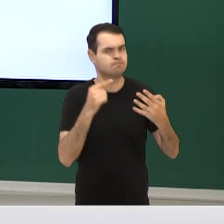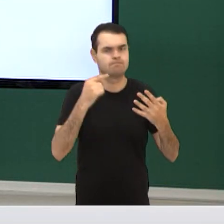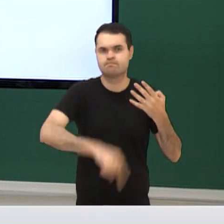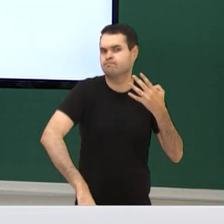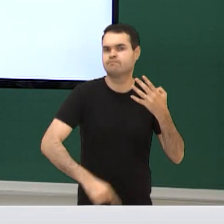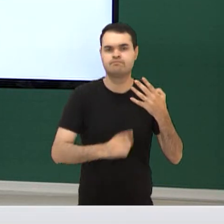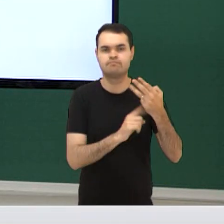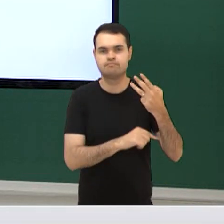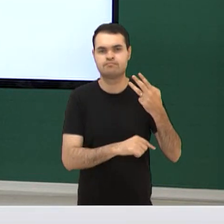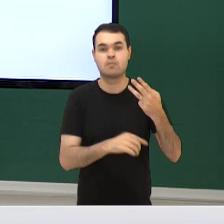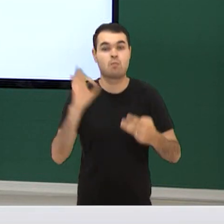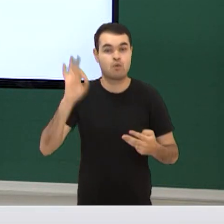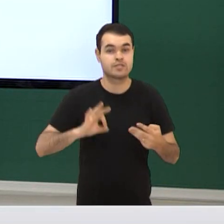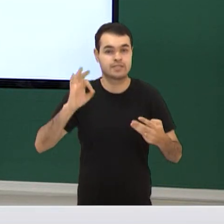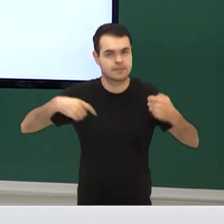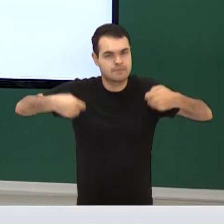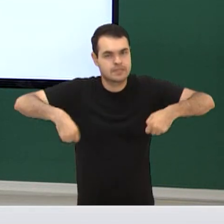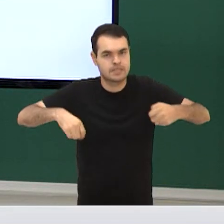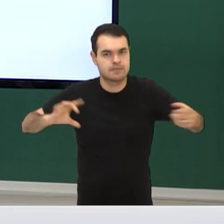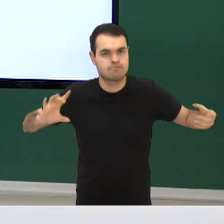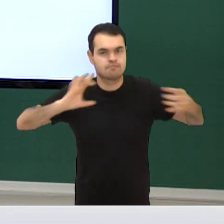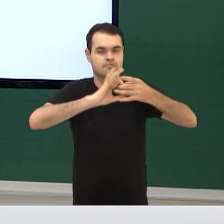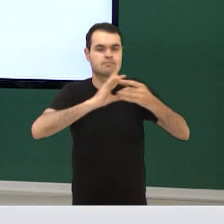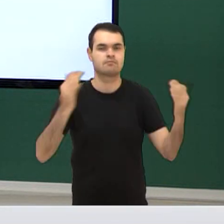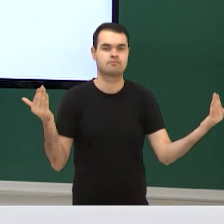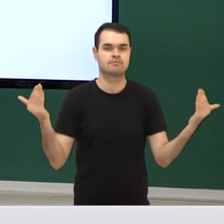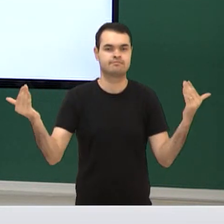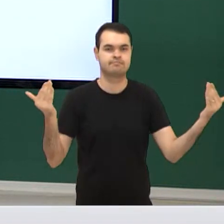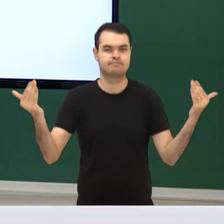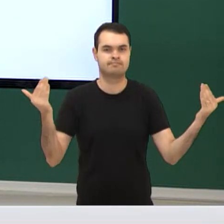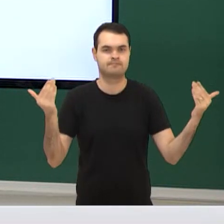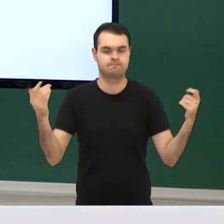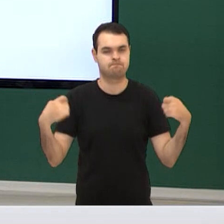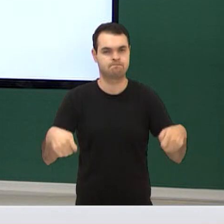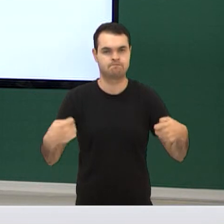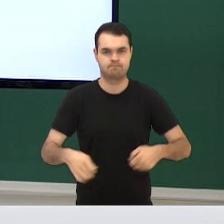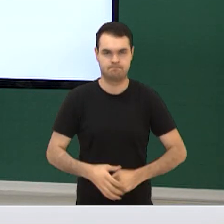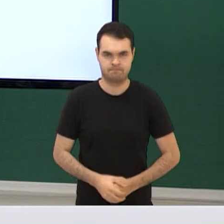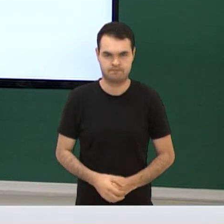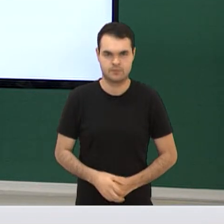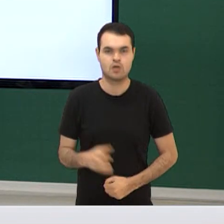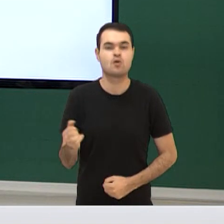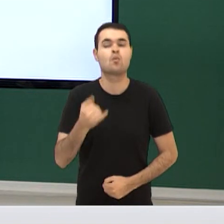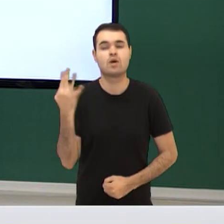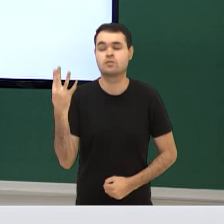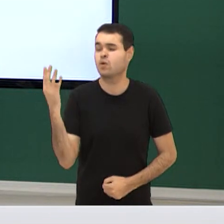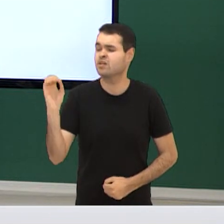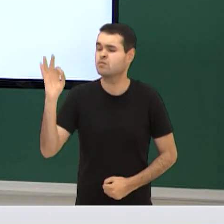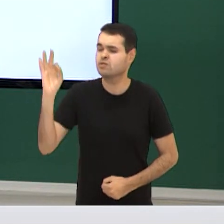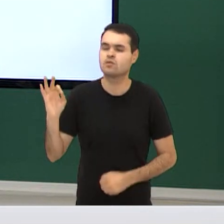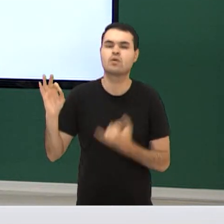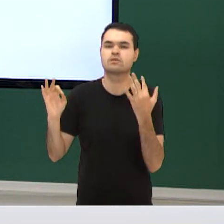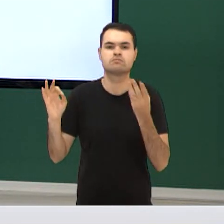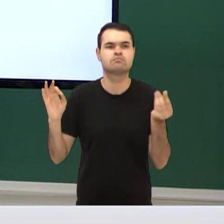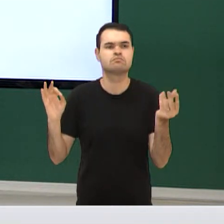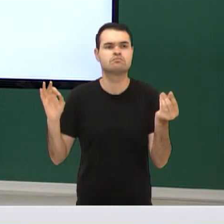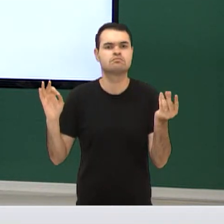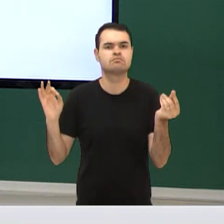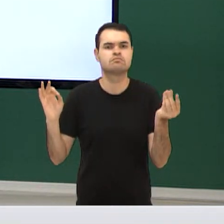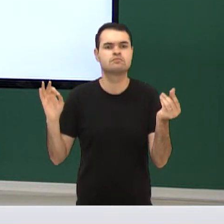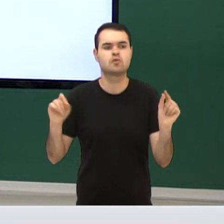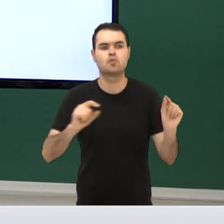tentar entender, porque as opções podem confundir um pouquinho a cabeça, né? Então, vamos tentar entender. Um aumento de 40%. Lembrando